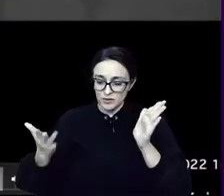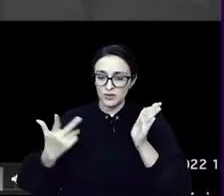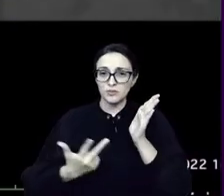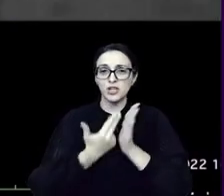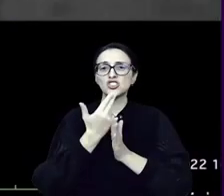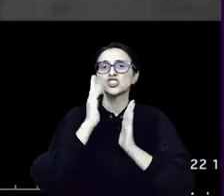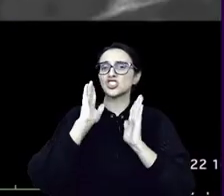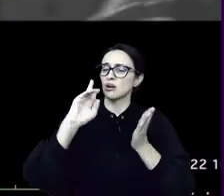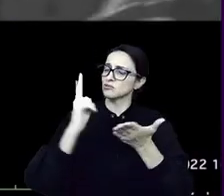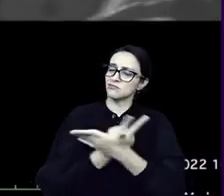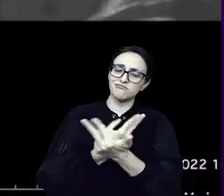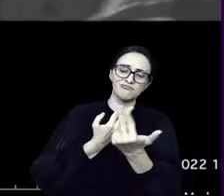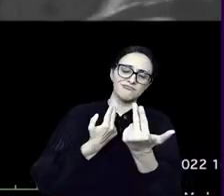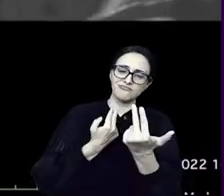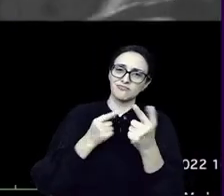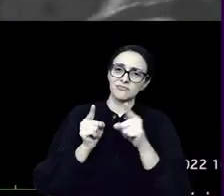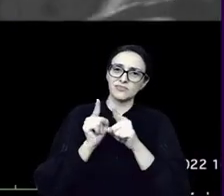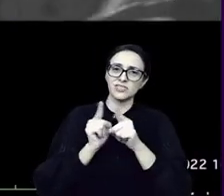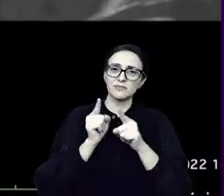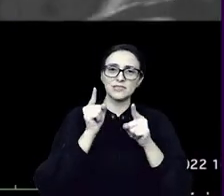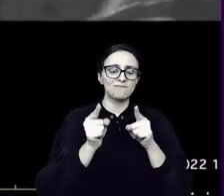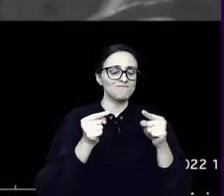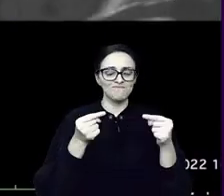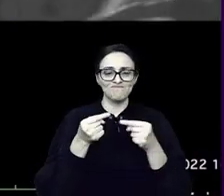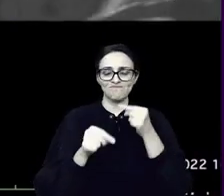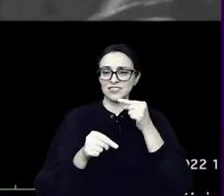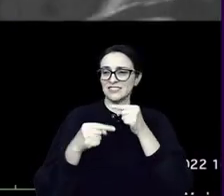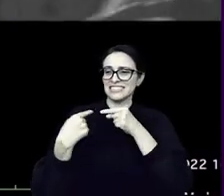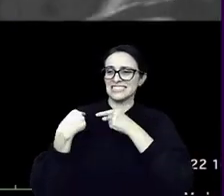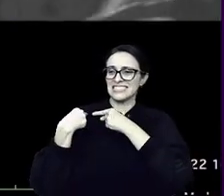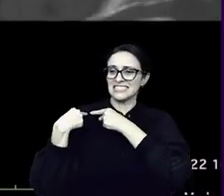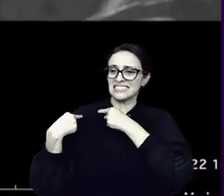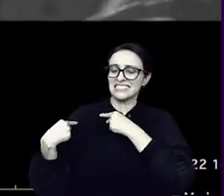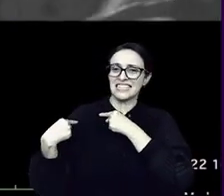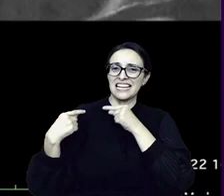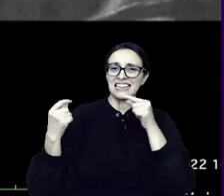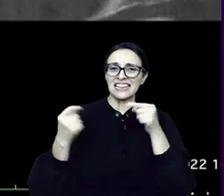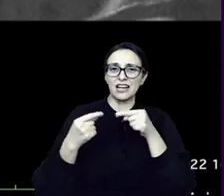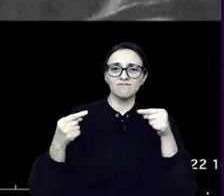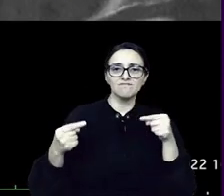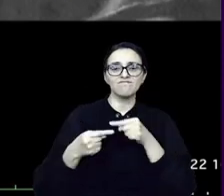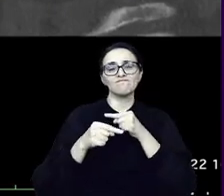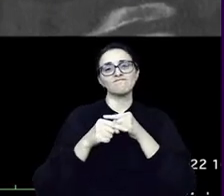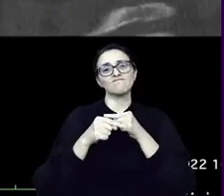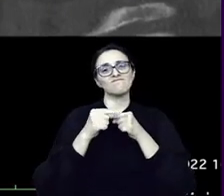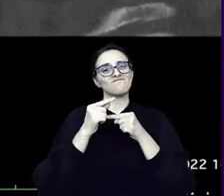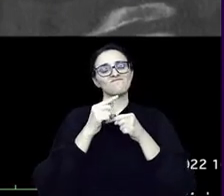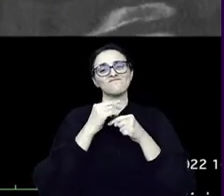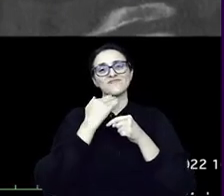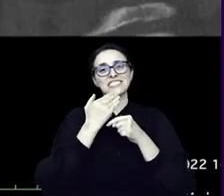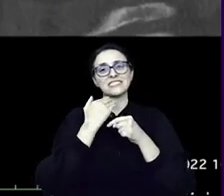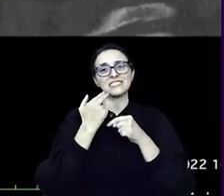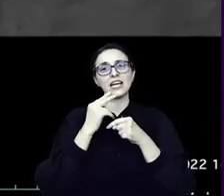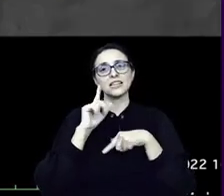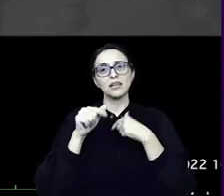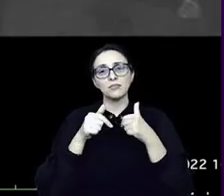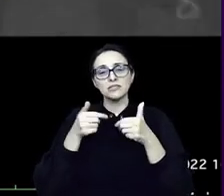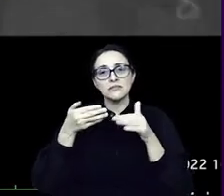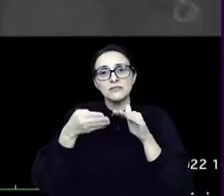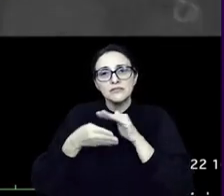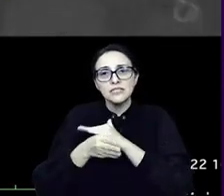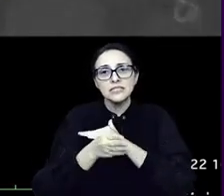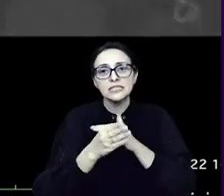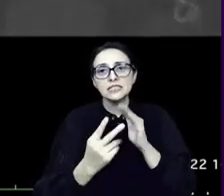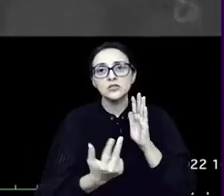por isso que você falou, não, putz, eu acho que aqui não vai caber a glenoide, ela vai ficar rasa. E quando você entra para a cirurgia, às vezes você fala